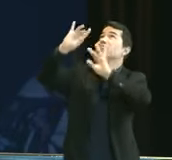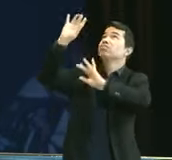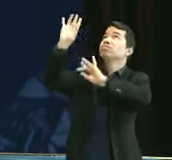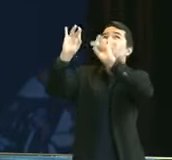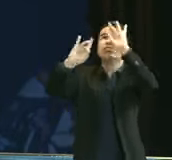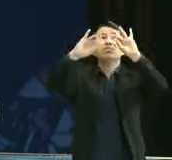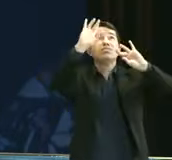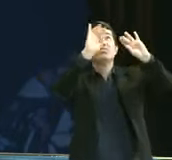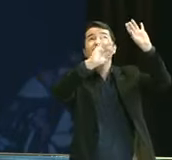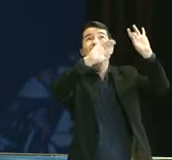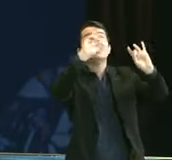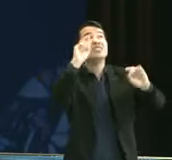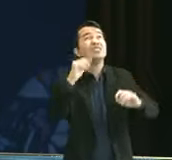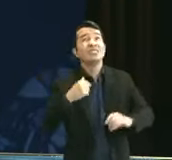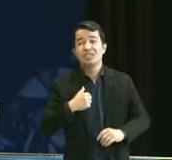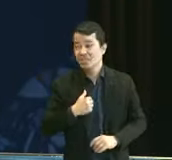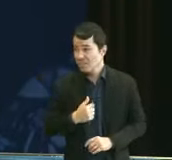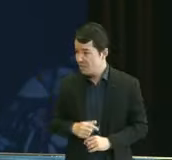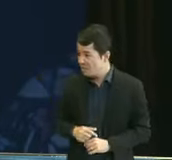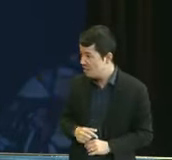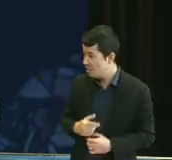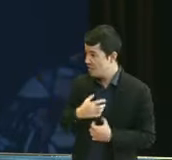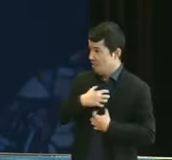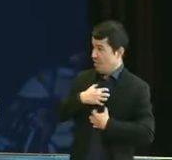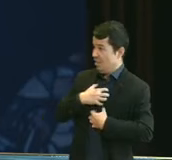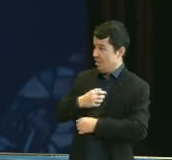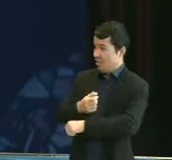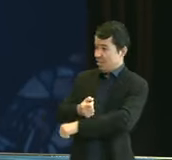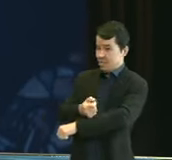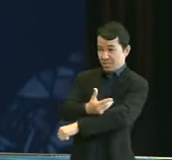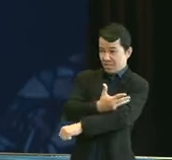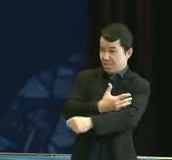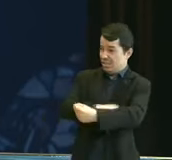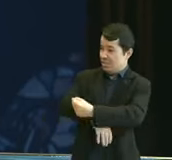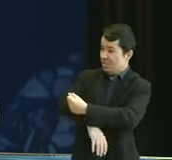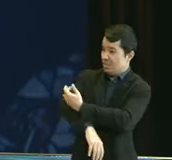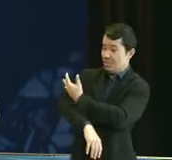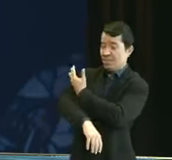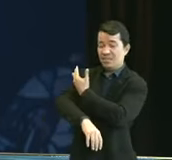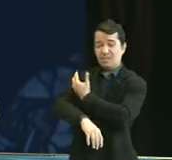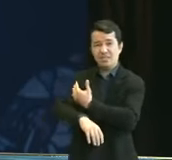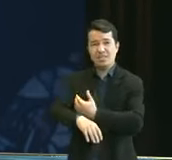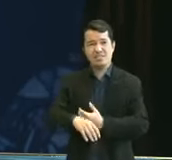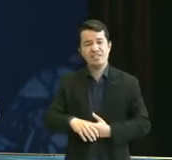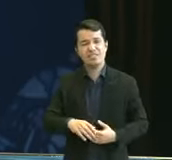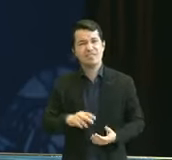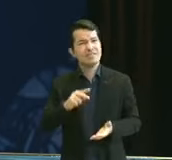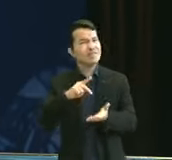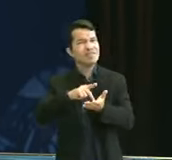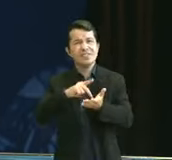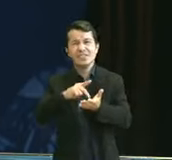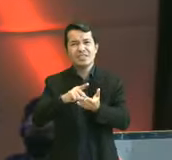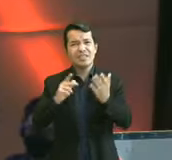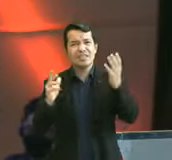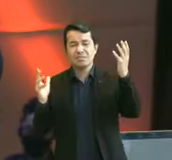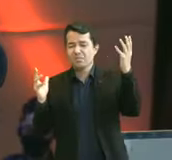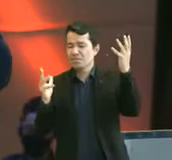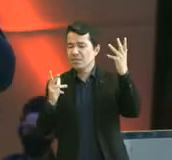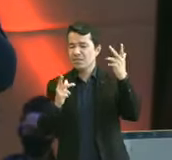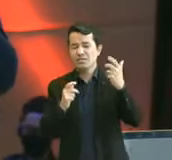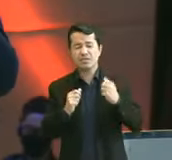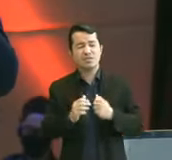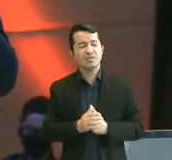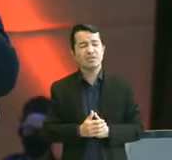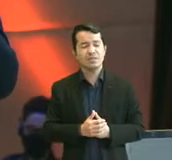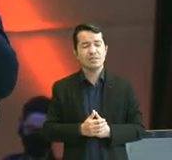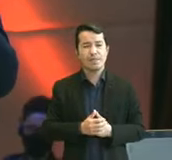do alto. Hoje eu queria servir a tua mesa. Eu queria dizer: você